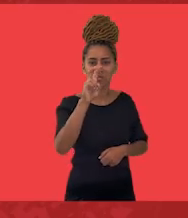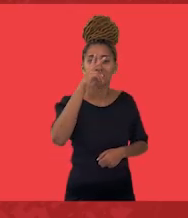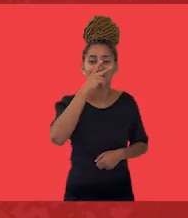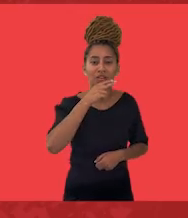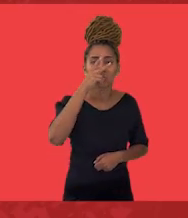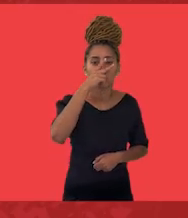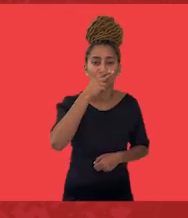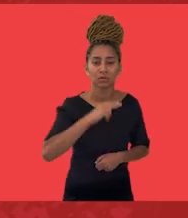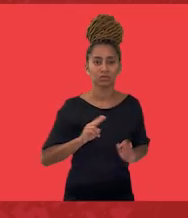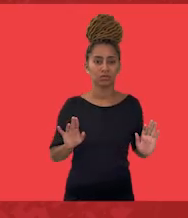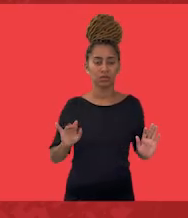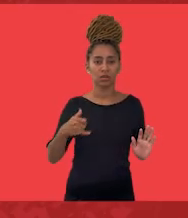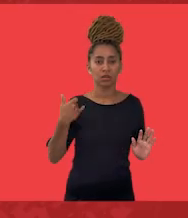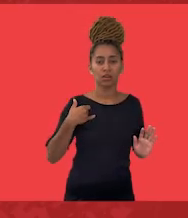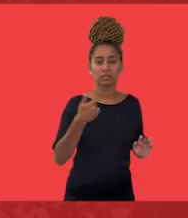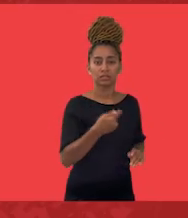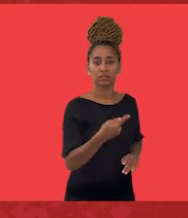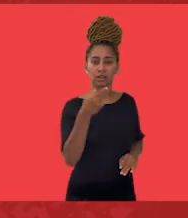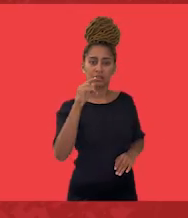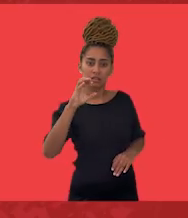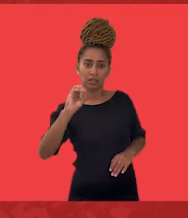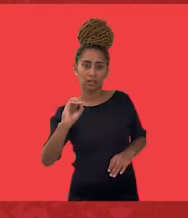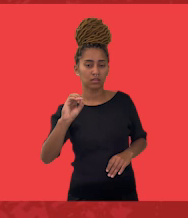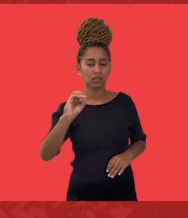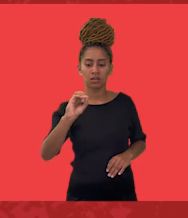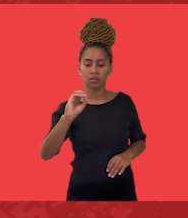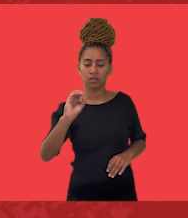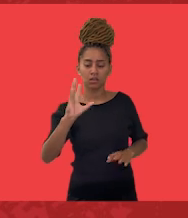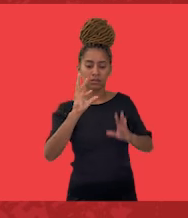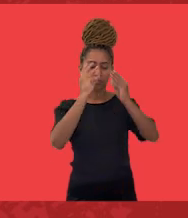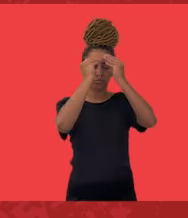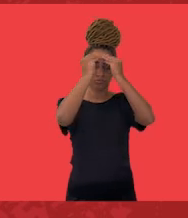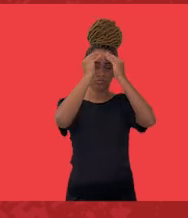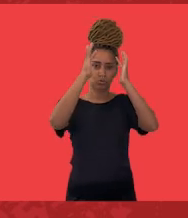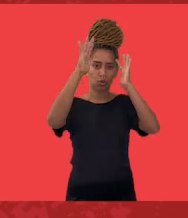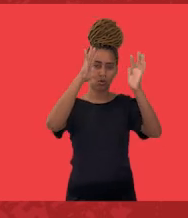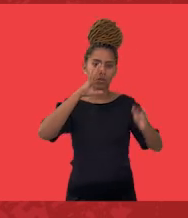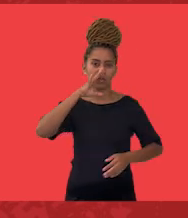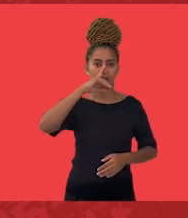metáfora. De vestido azul brilhante, canto em um cabaré, em